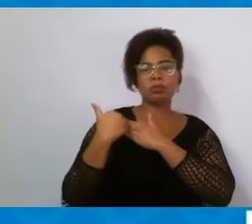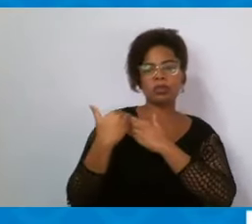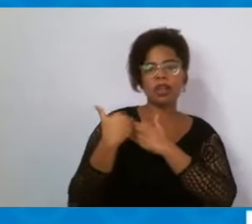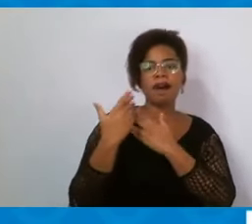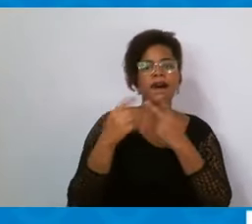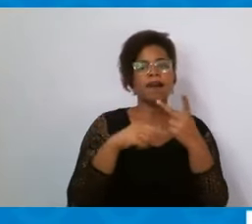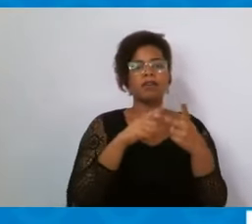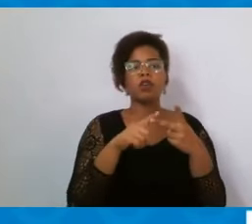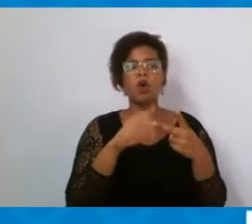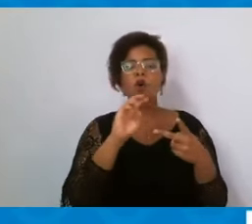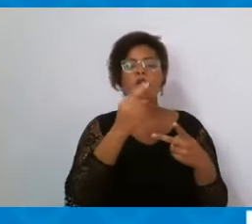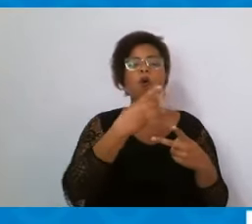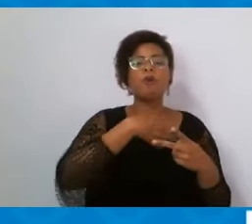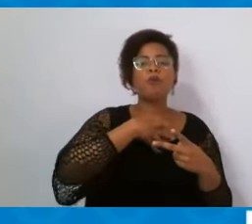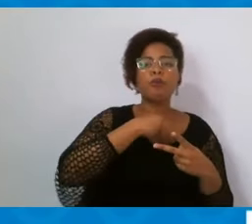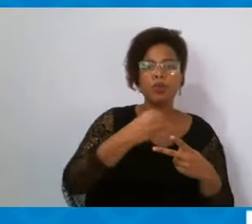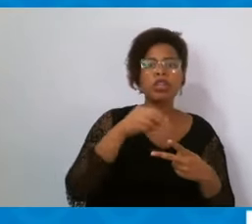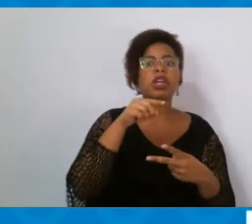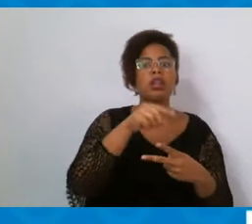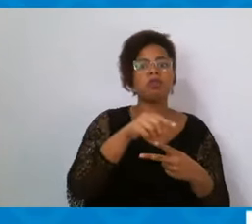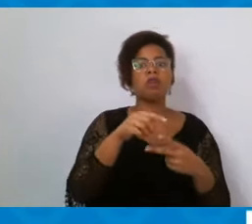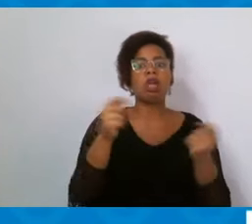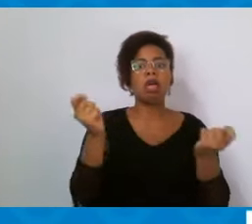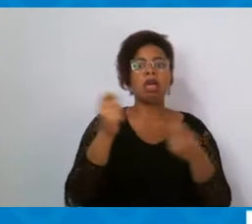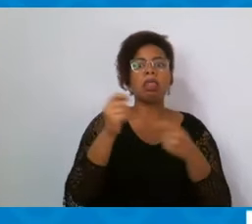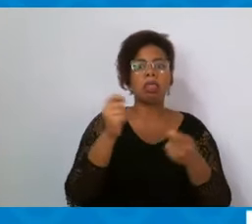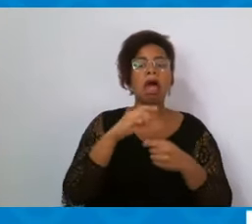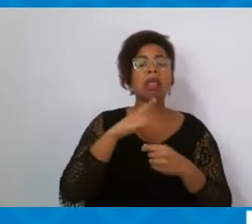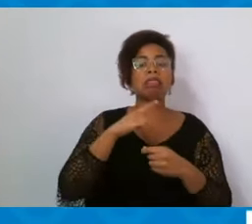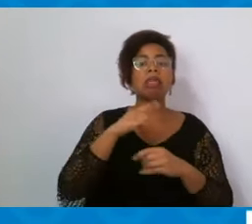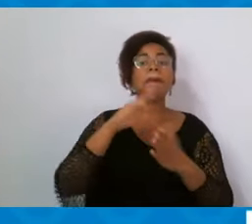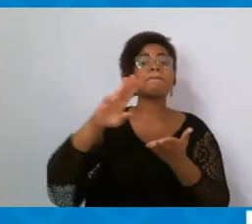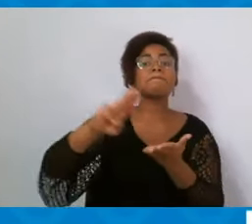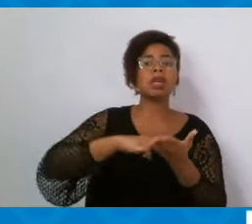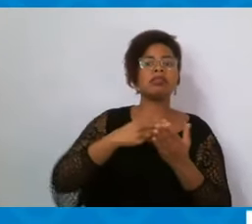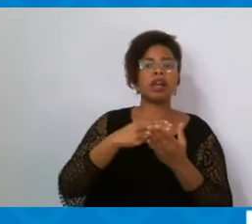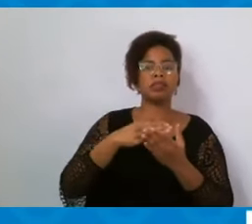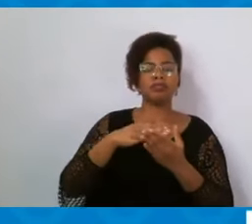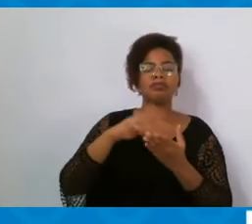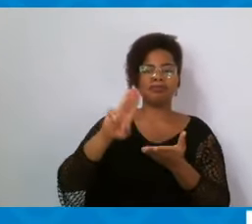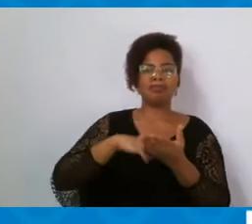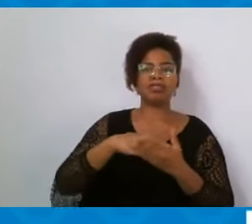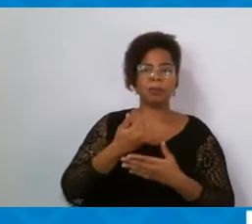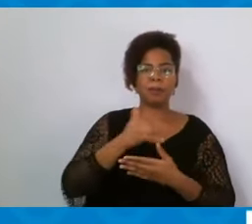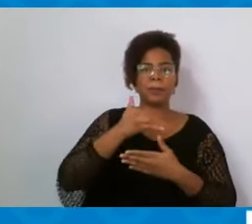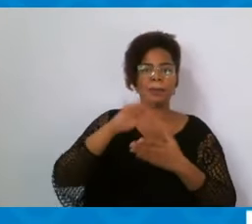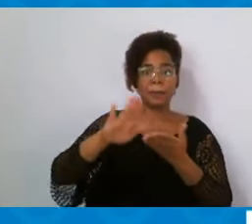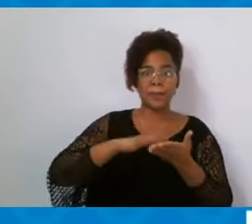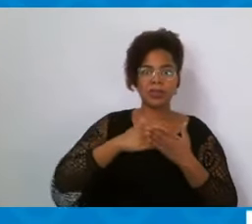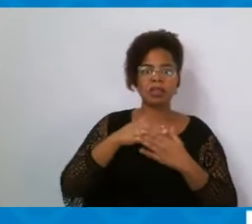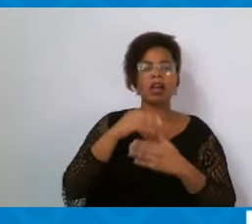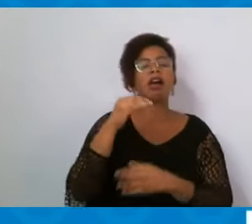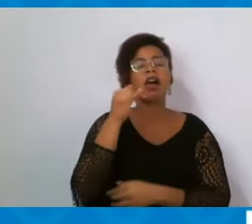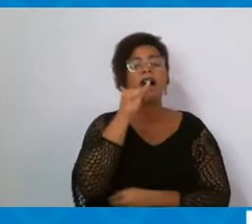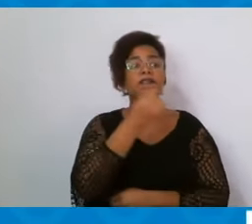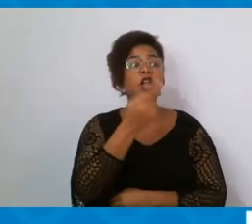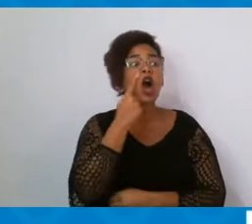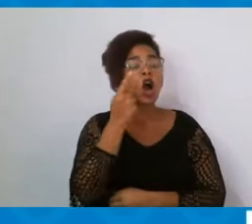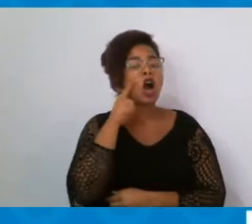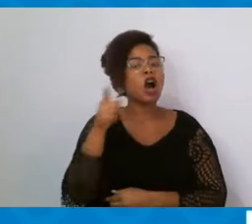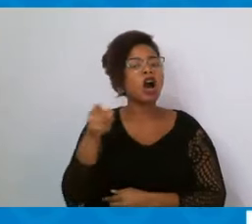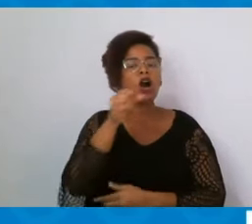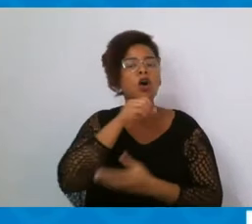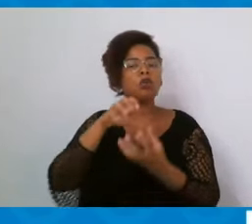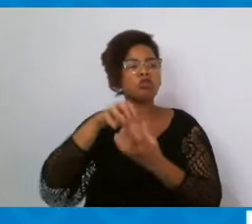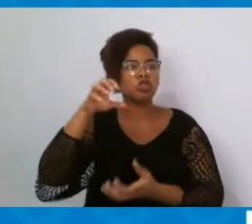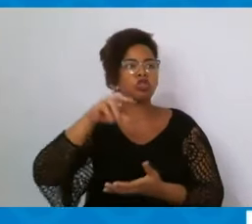só centrais, que a pessoa tinha que apertar um botão, ligar, uma coisa muito antiquada, na verdade. Então, isso foi